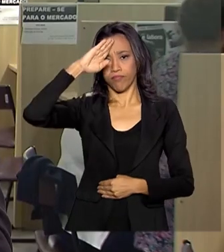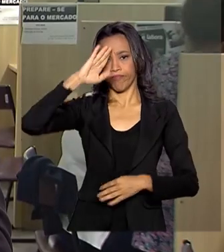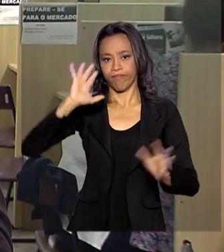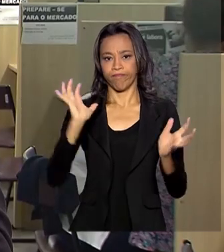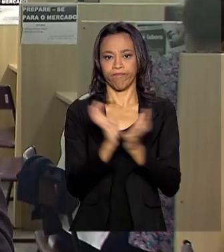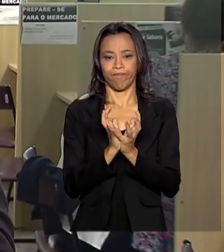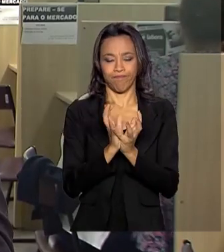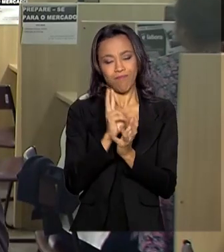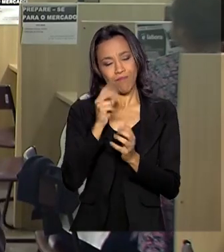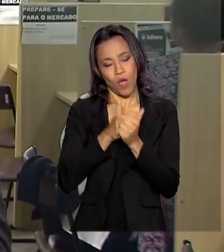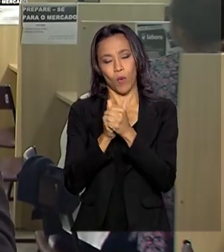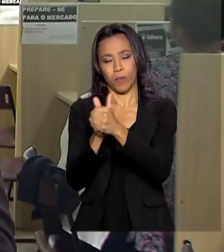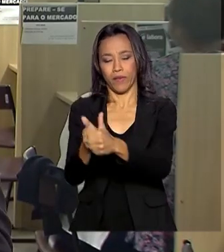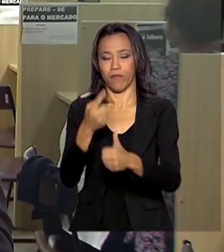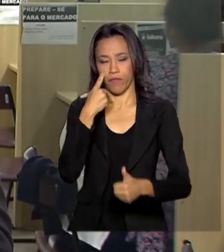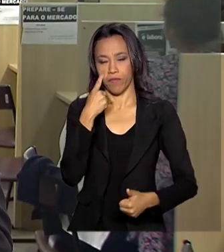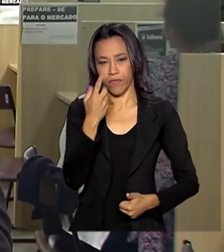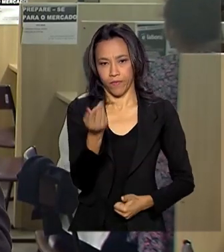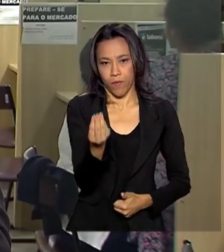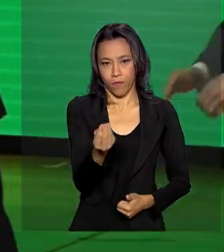essa visita. Vamos ver como é que foi.